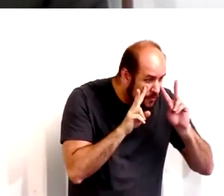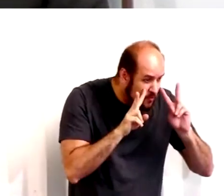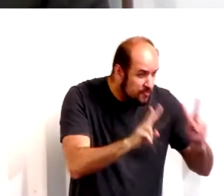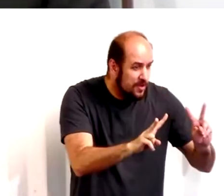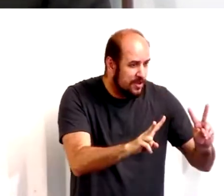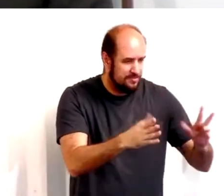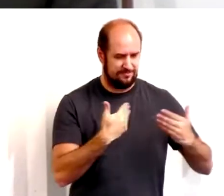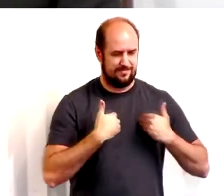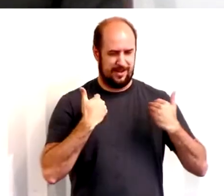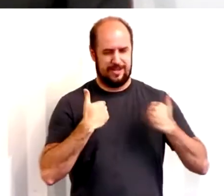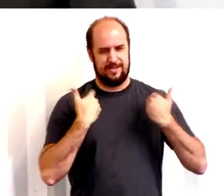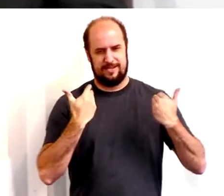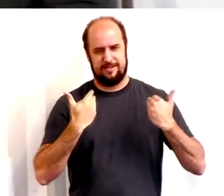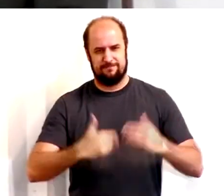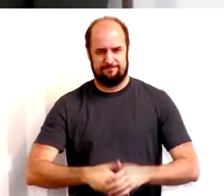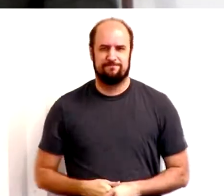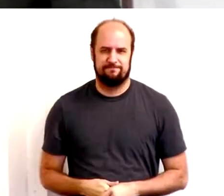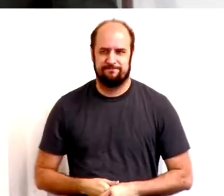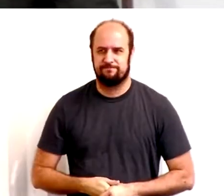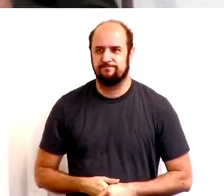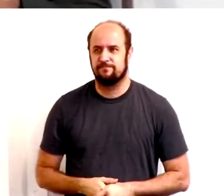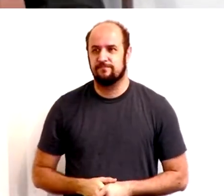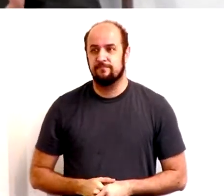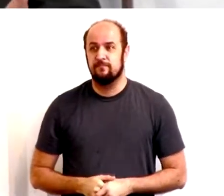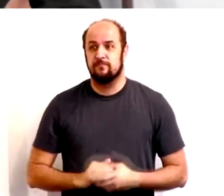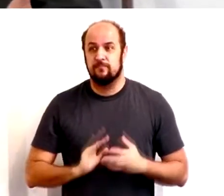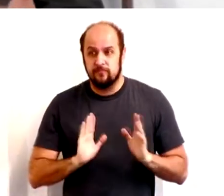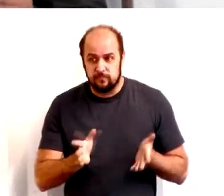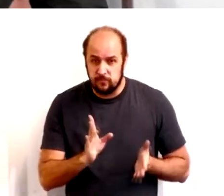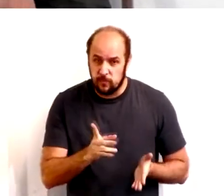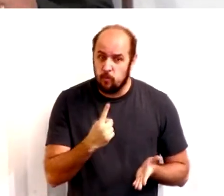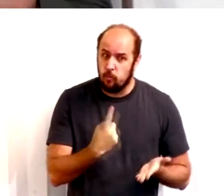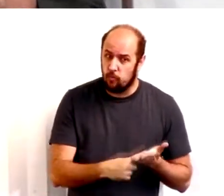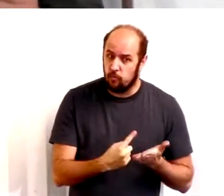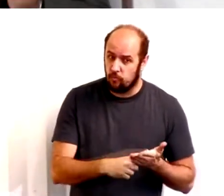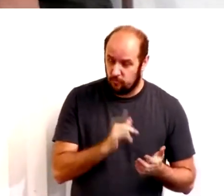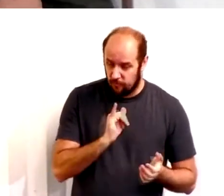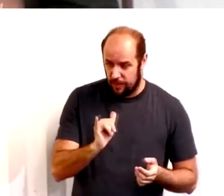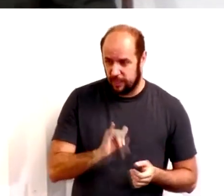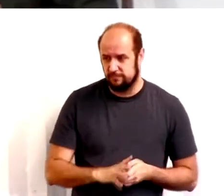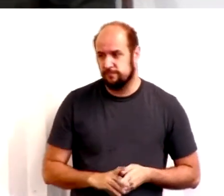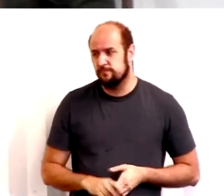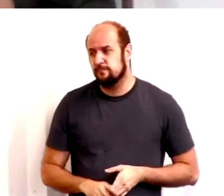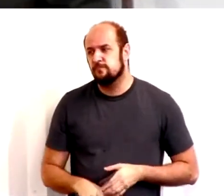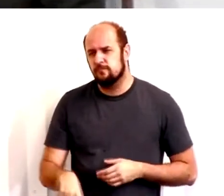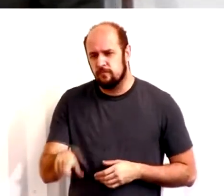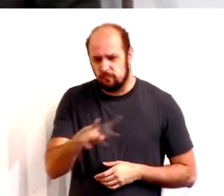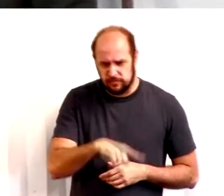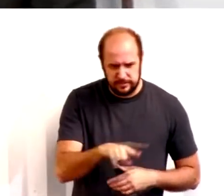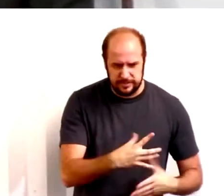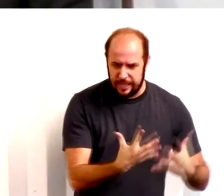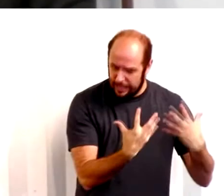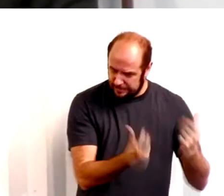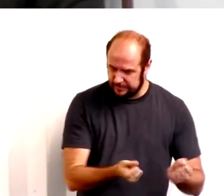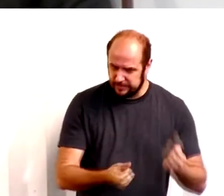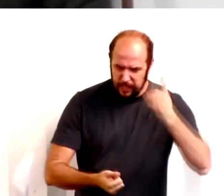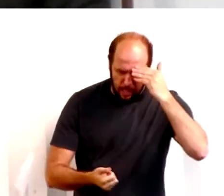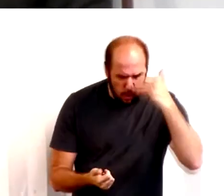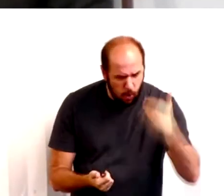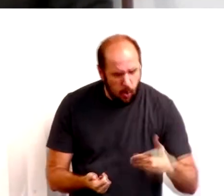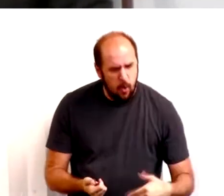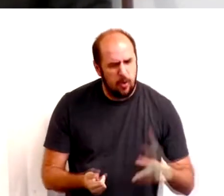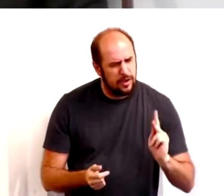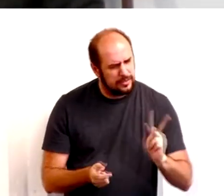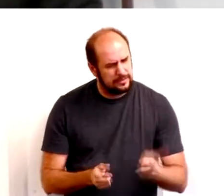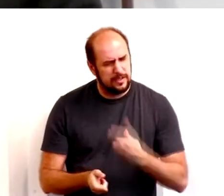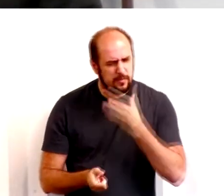e tenha menos tristeza. E ele traz aqui uma exortação, dizendo: recebei-o, pois, no Senhor com toda a alegria e honrai sempre como homens